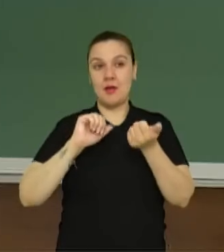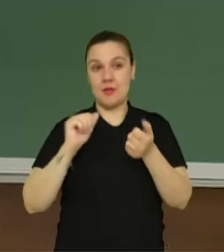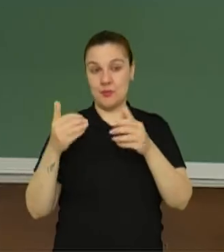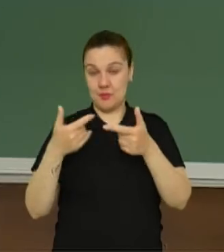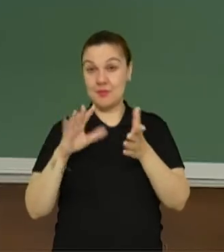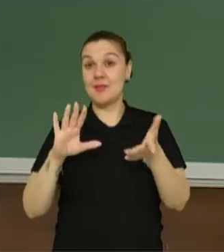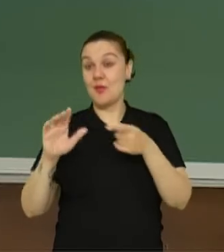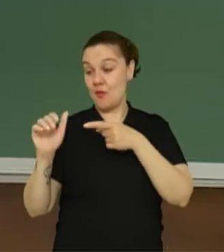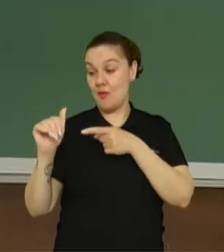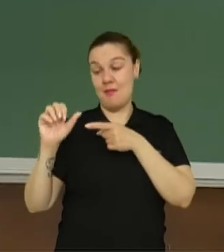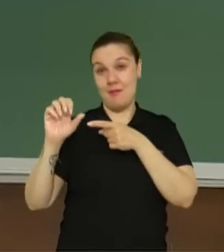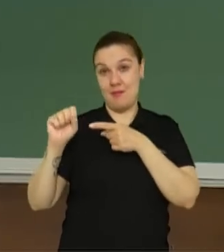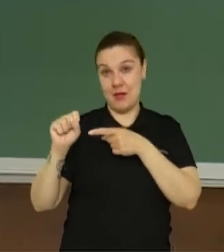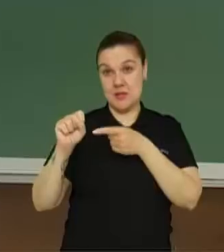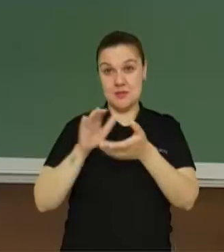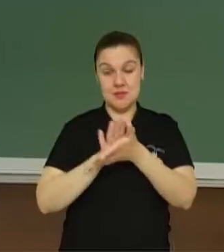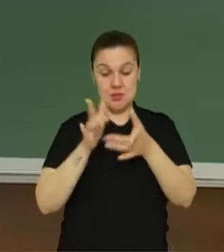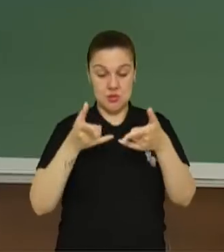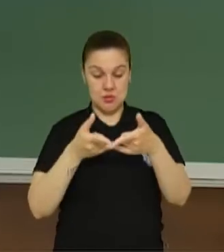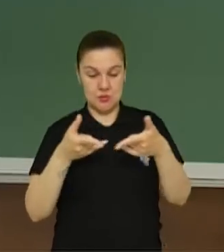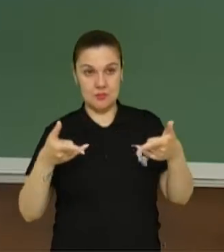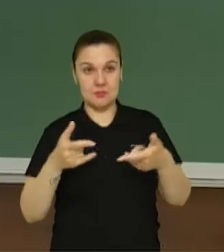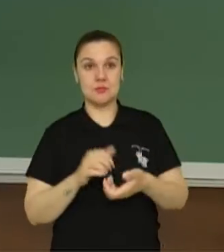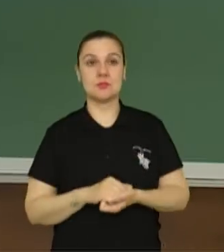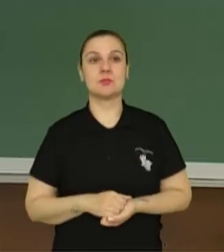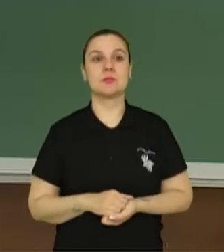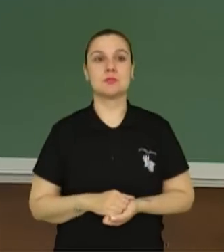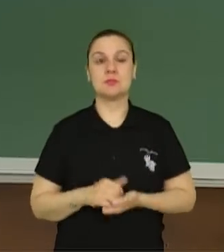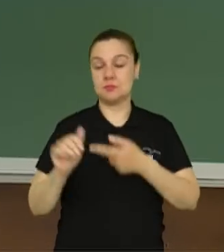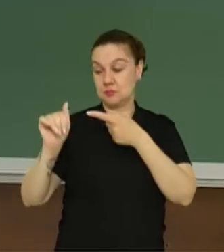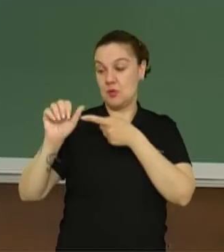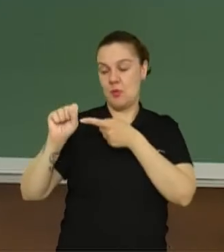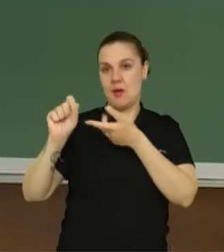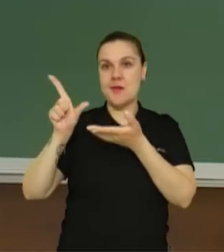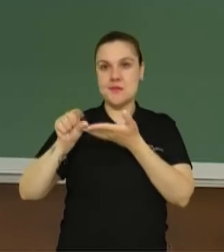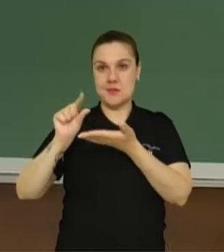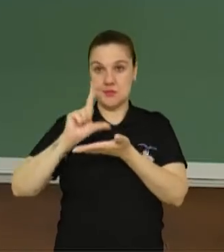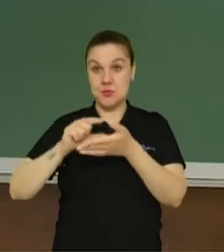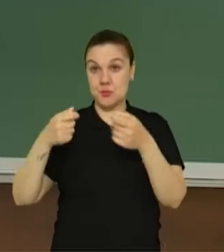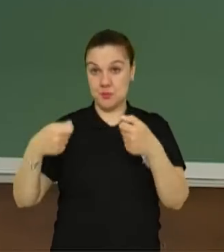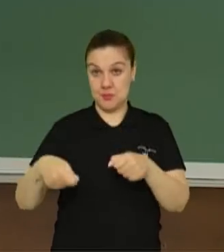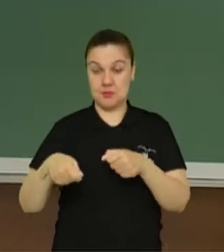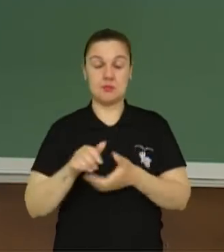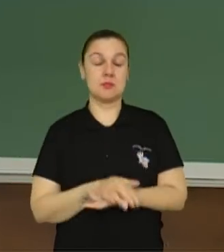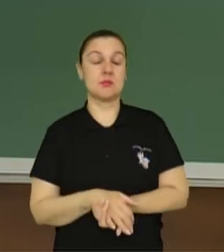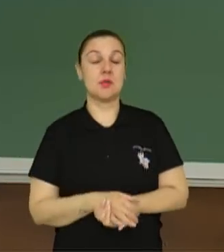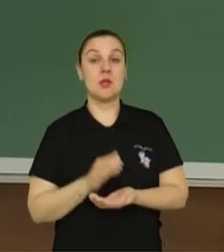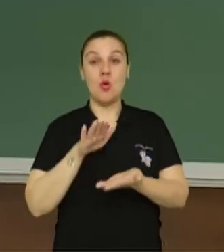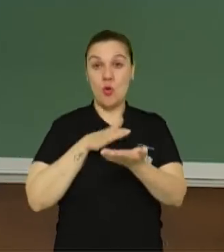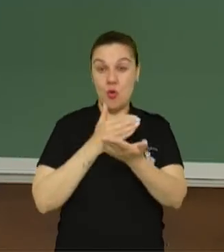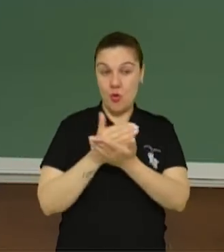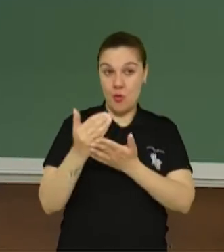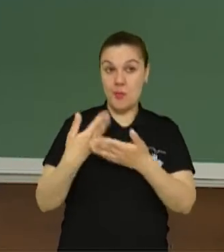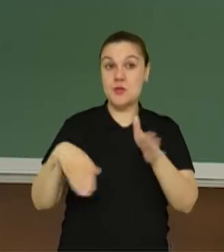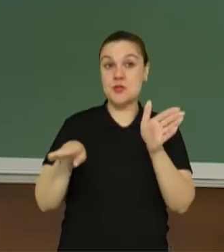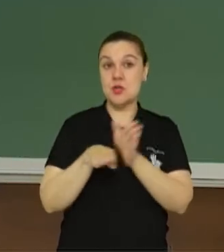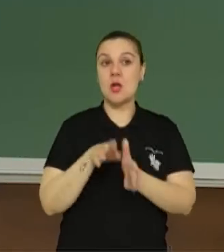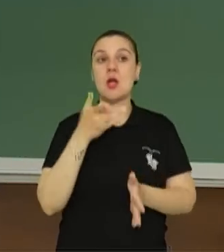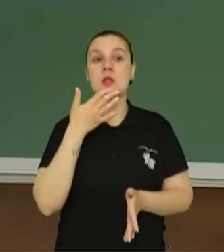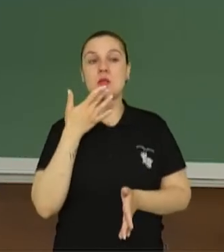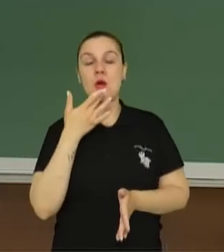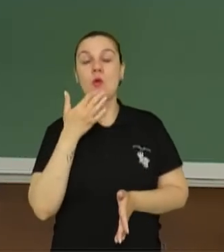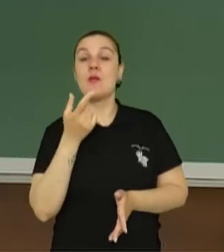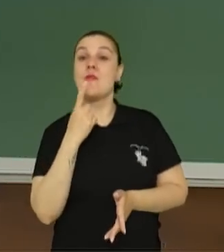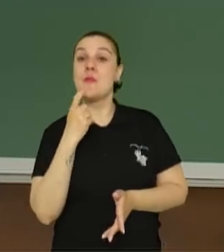as faturas, no caso, né? Teríamos aqui um artigo as, certo? As faturas começam a chegar na cor